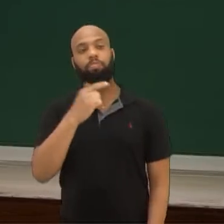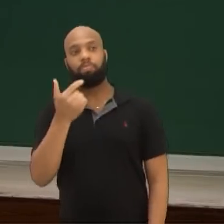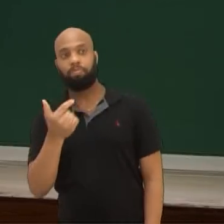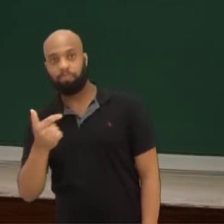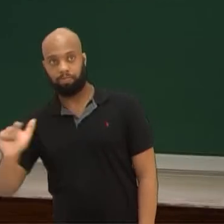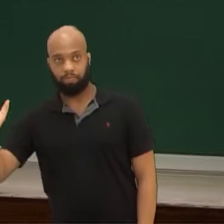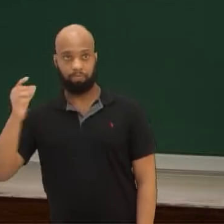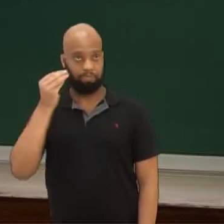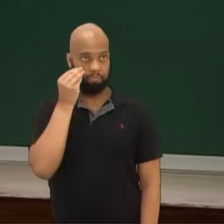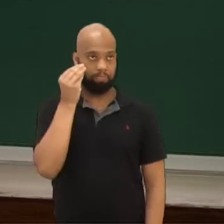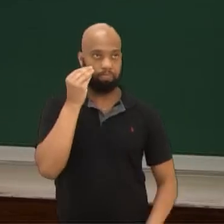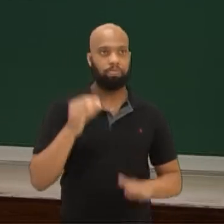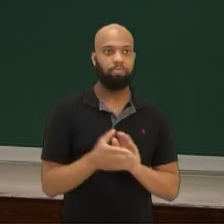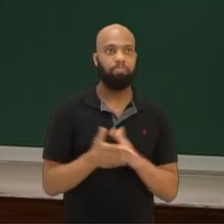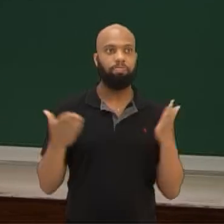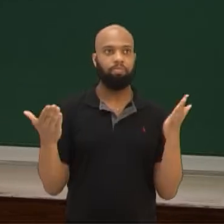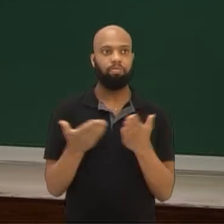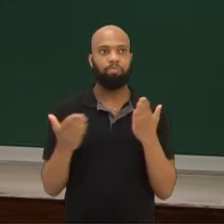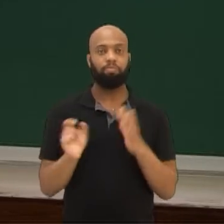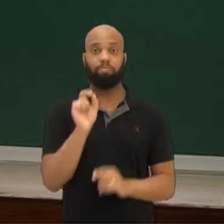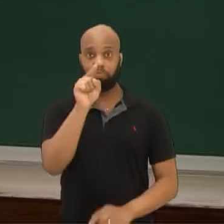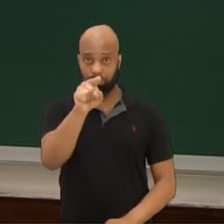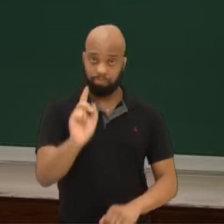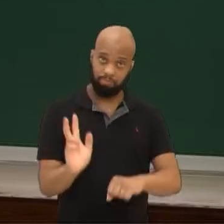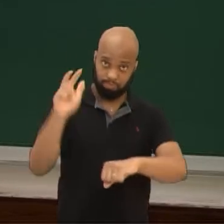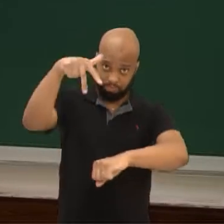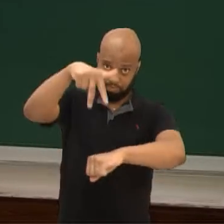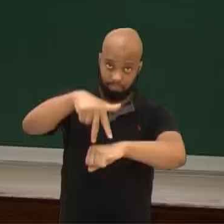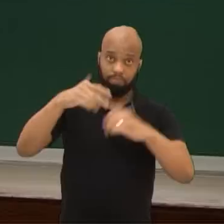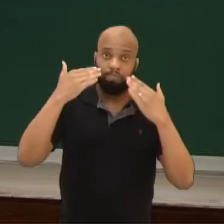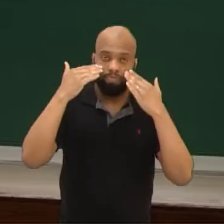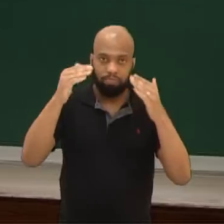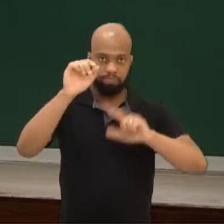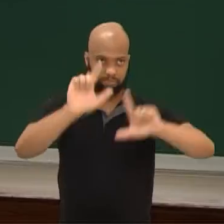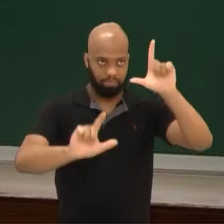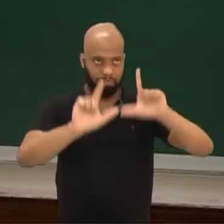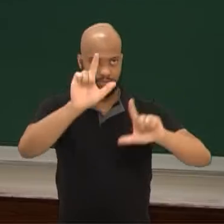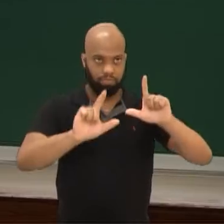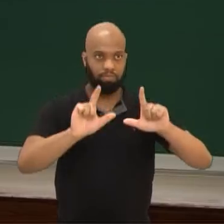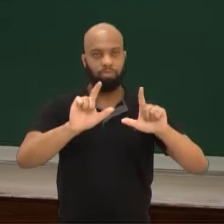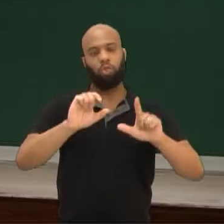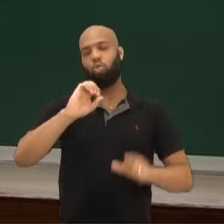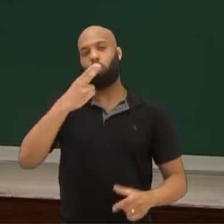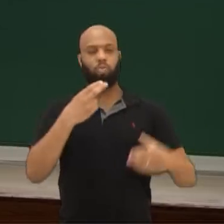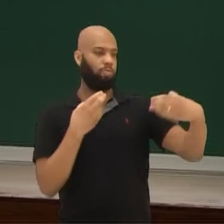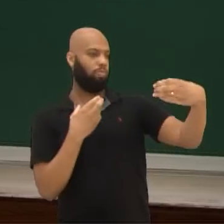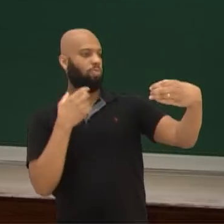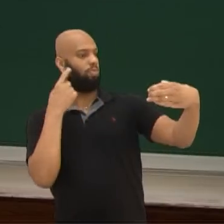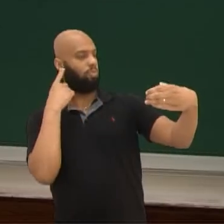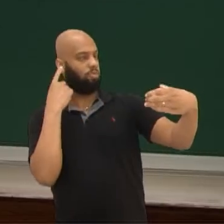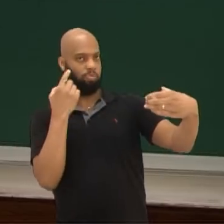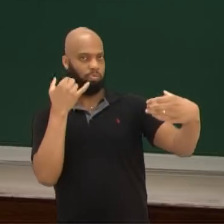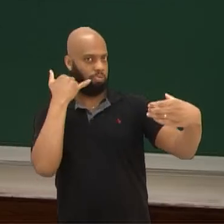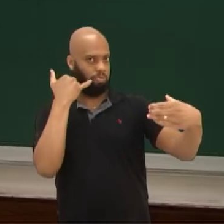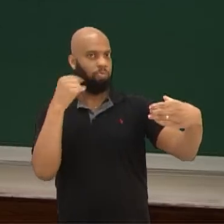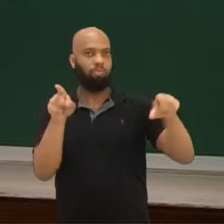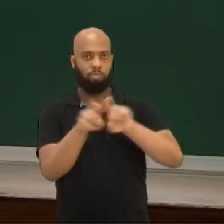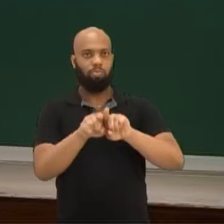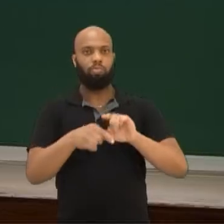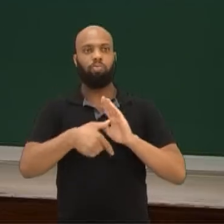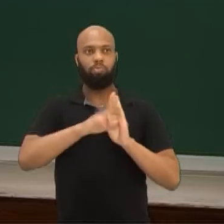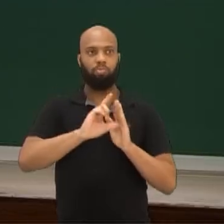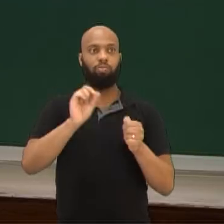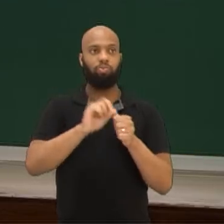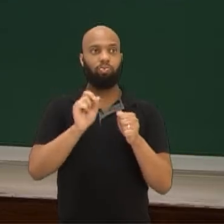nosso próximo teste. O próximo fala o seguinte, fique em pé em frente à TV ou ao celular, da mesma forma que o